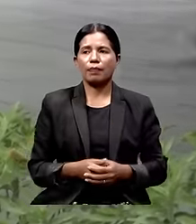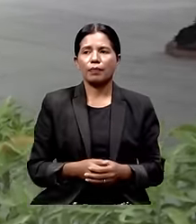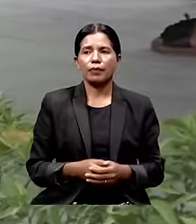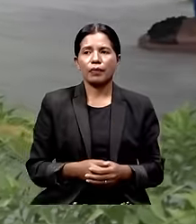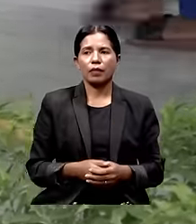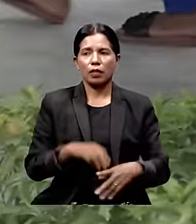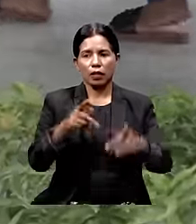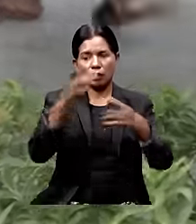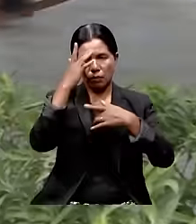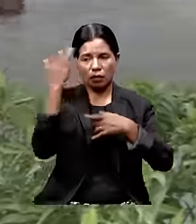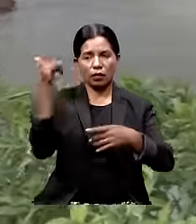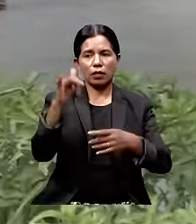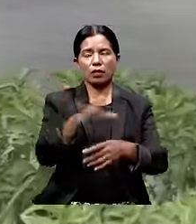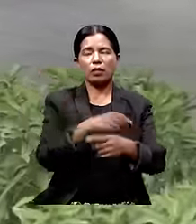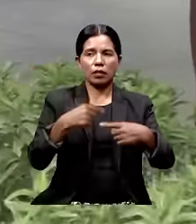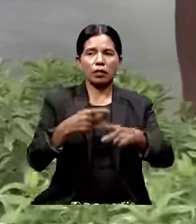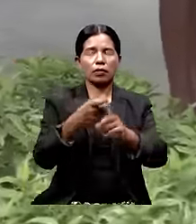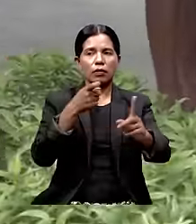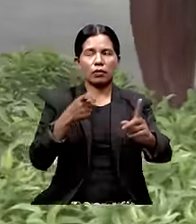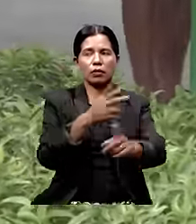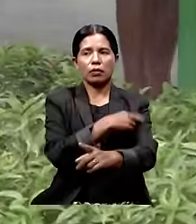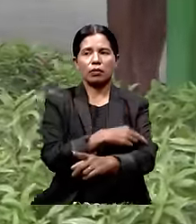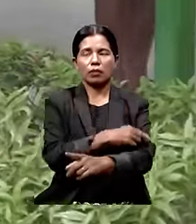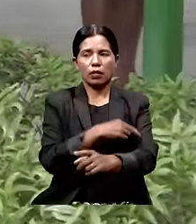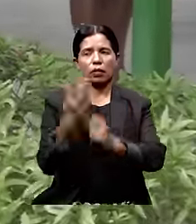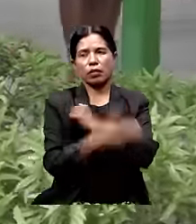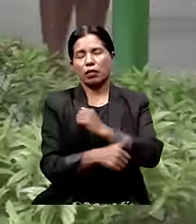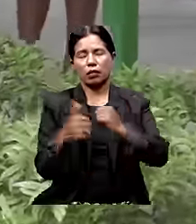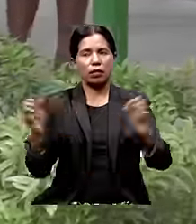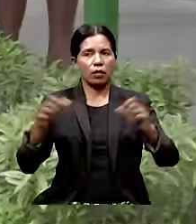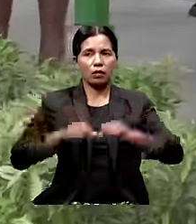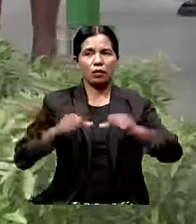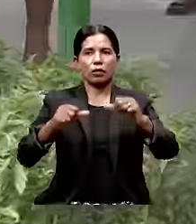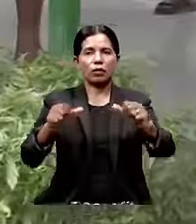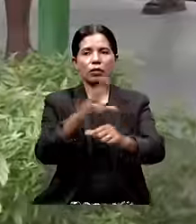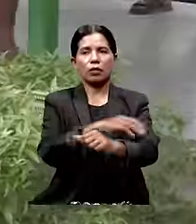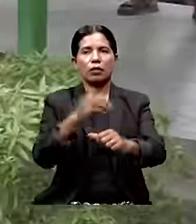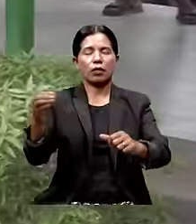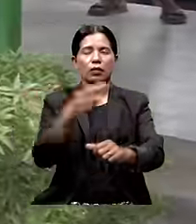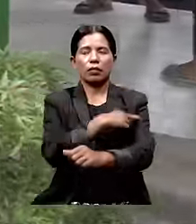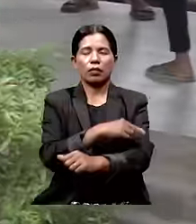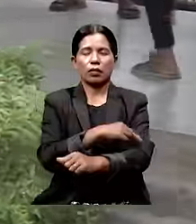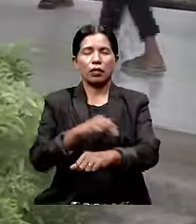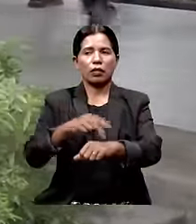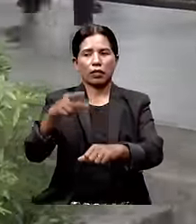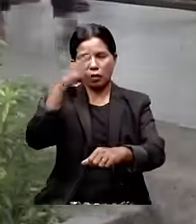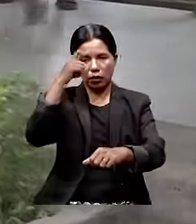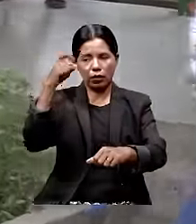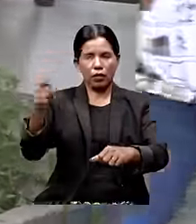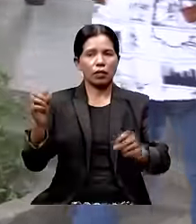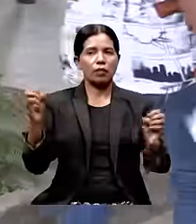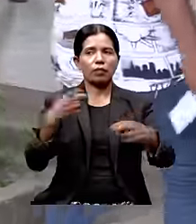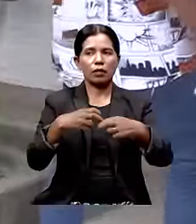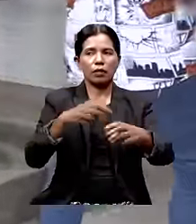Maioria pacientes sira nebe fila husi tratamento ia railior, la continua halo tratamento ia hospital nacional, tamba falha